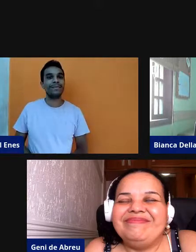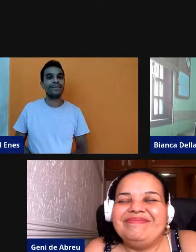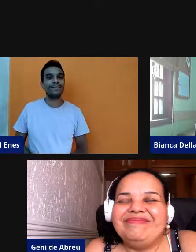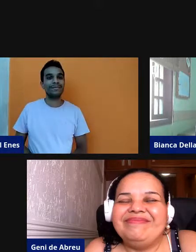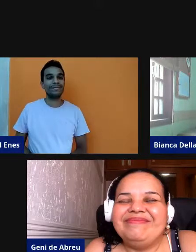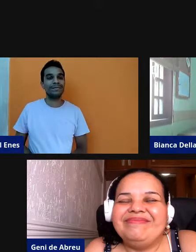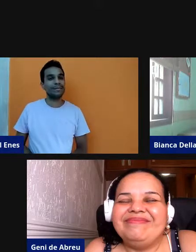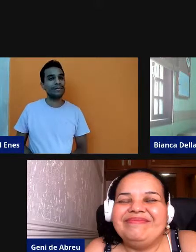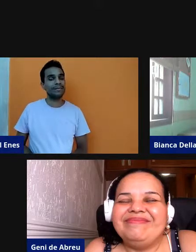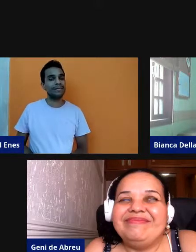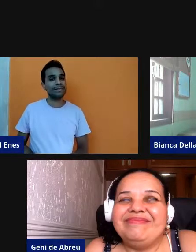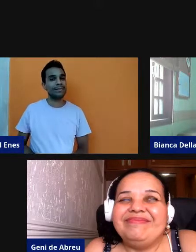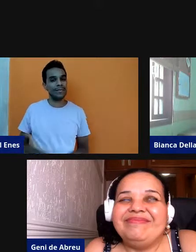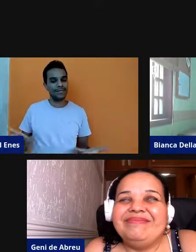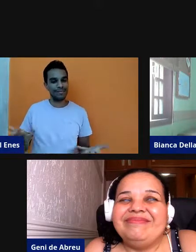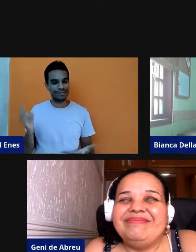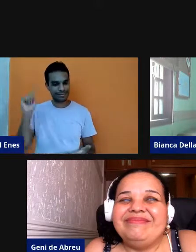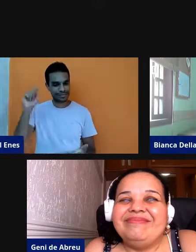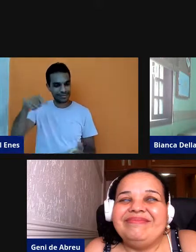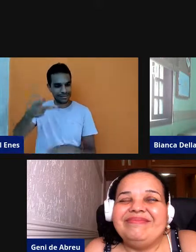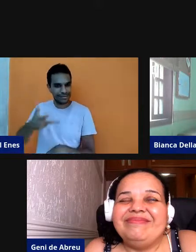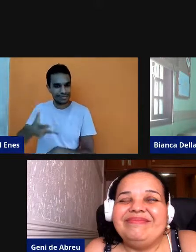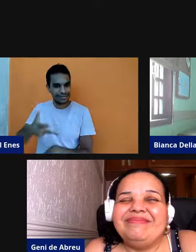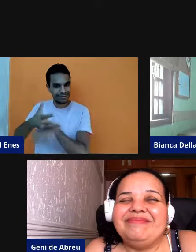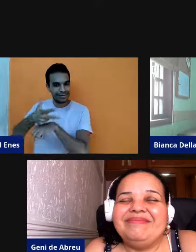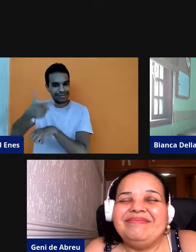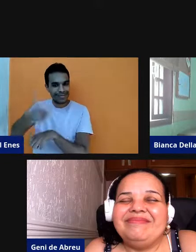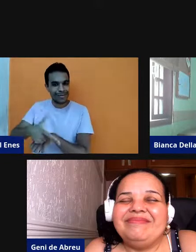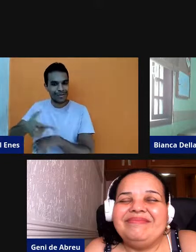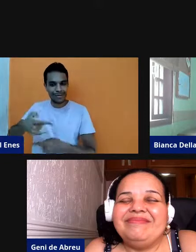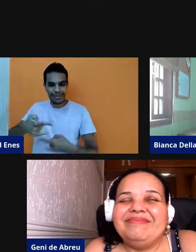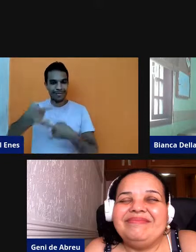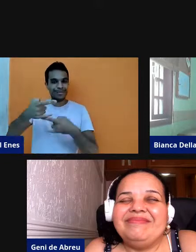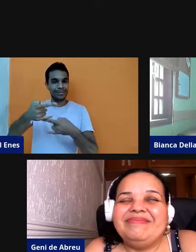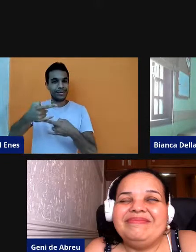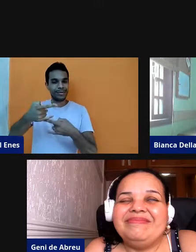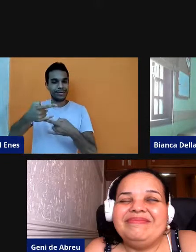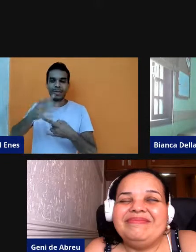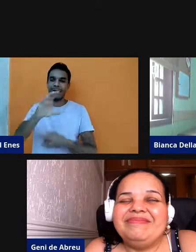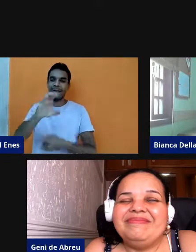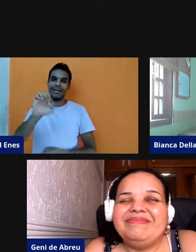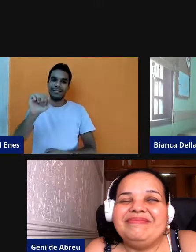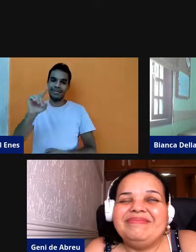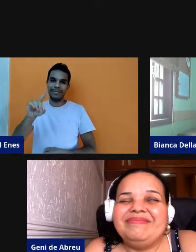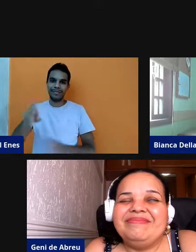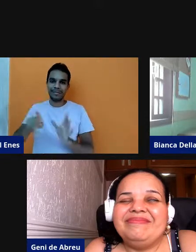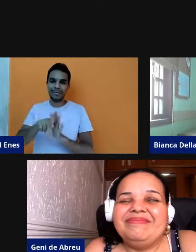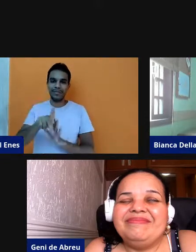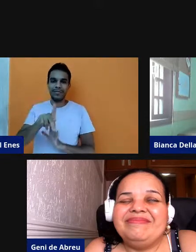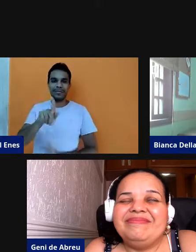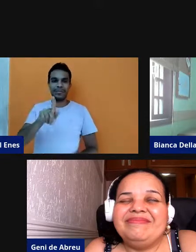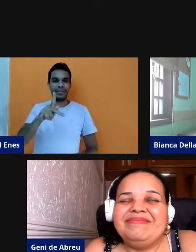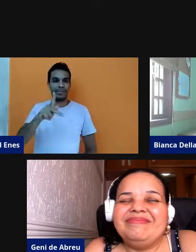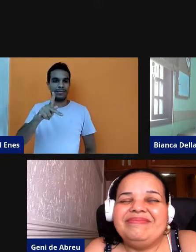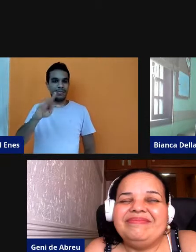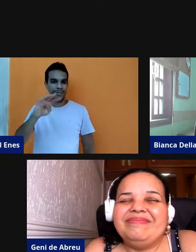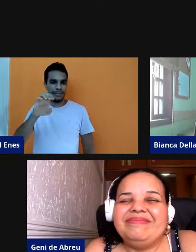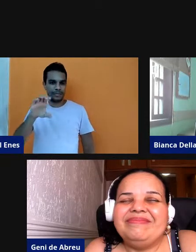Estamos aqui no ar mais uma vez com mais uma live da SEAD, do GPTEC, do Instituto Benjamin